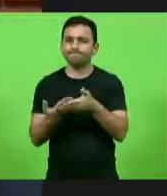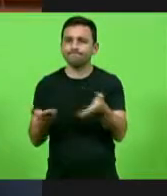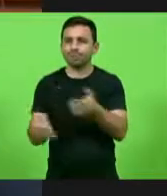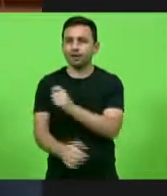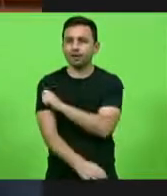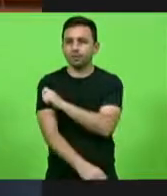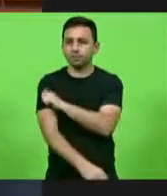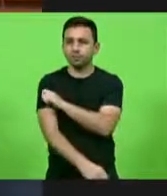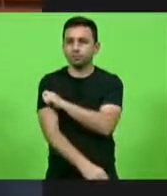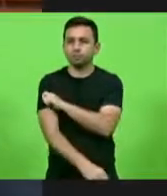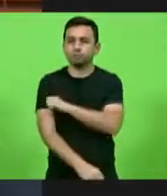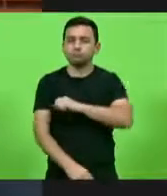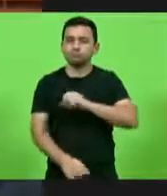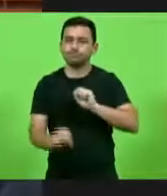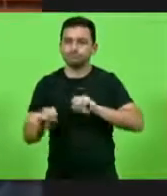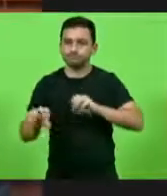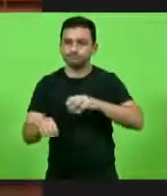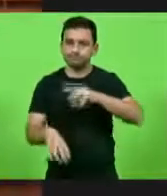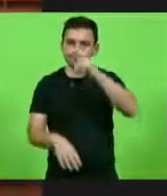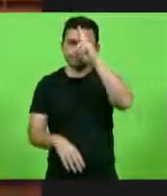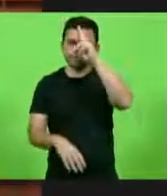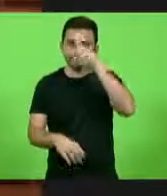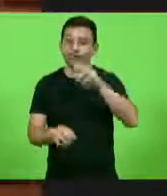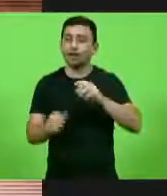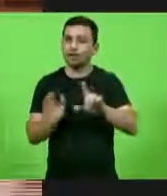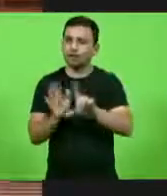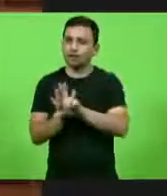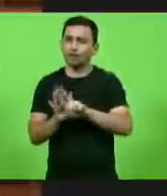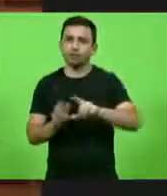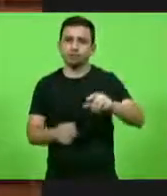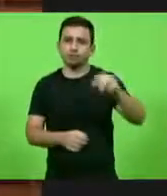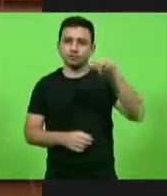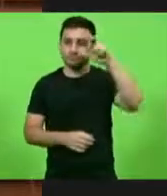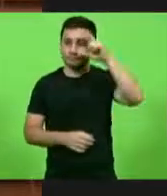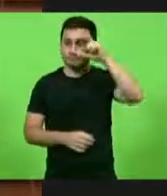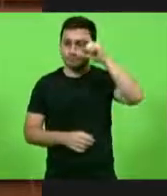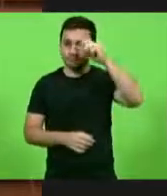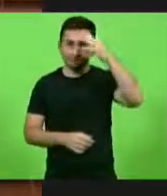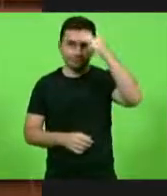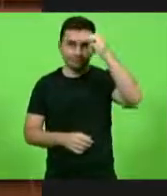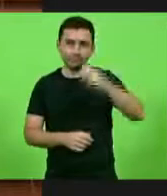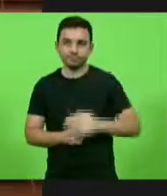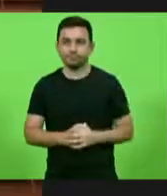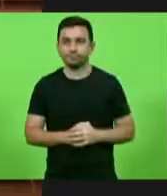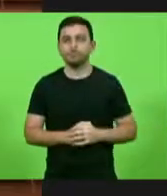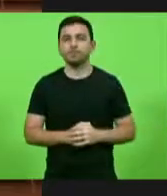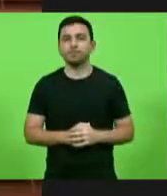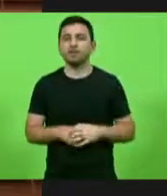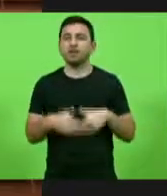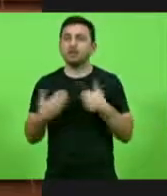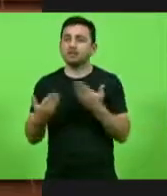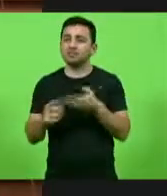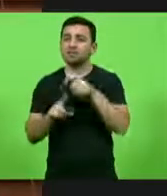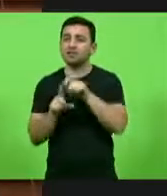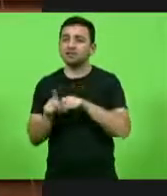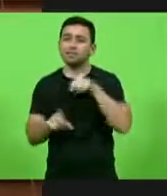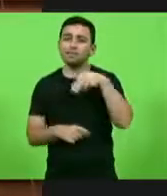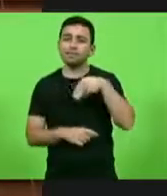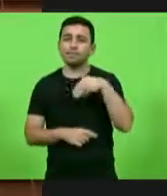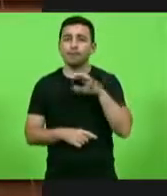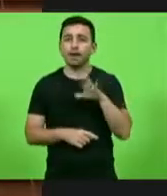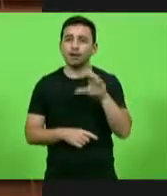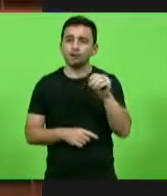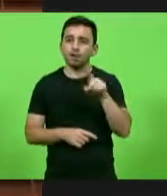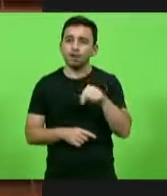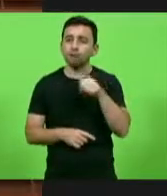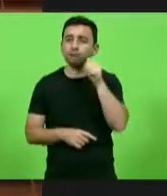do ensino médio sobre a Lei Maria da Penha. Como nós estamos num momento como esse, o mês de março, o mês da mulher, e com